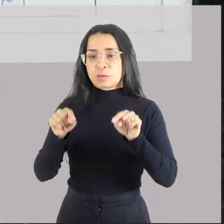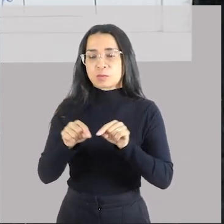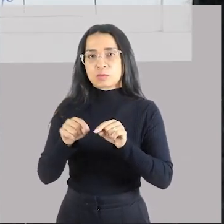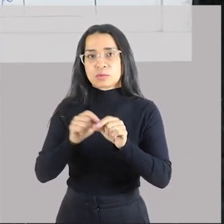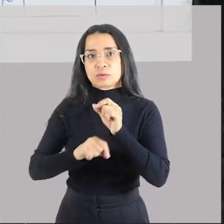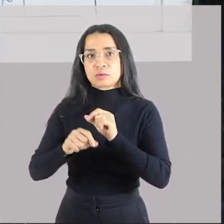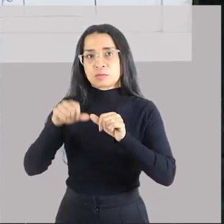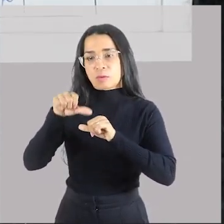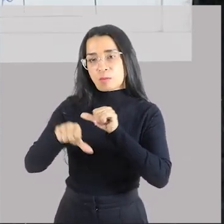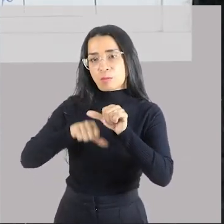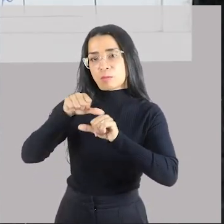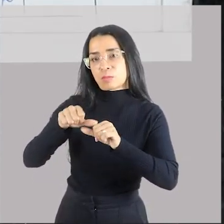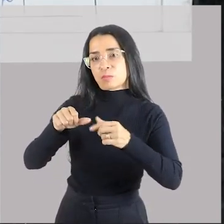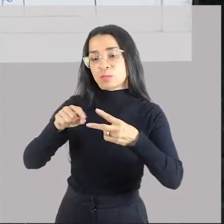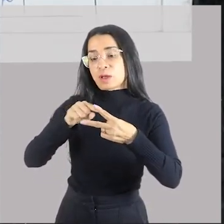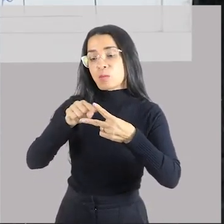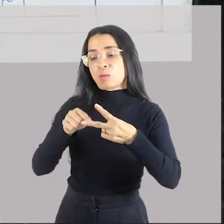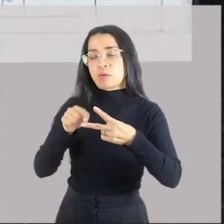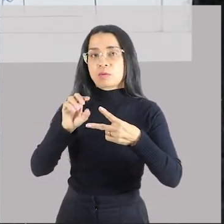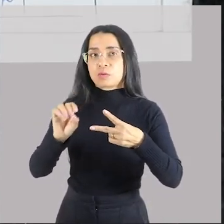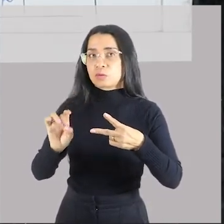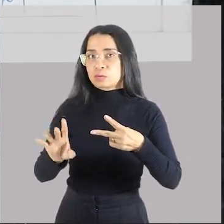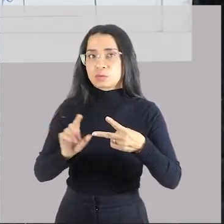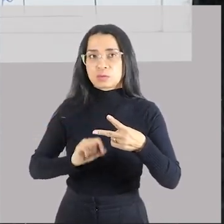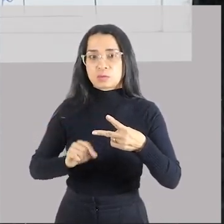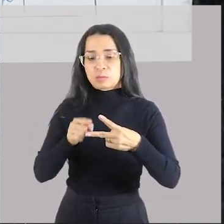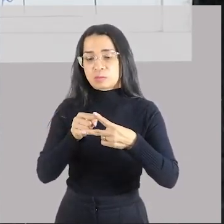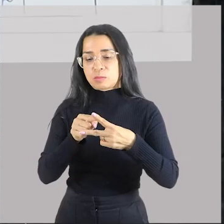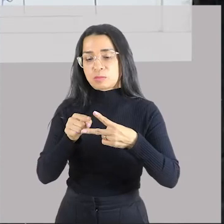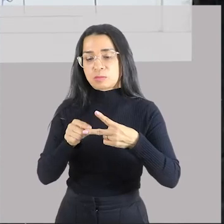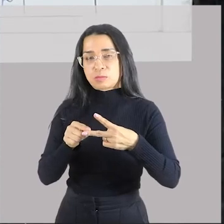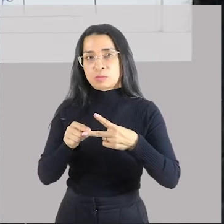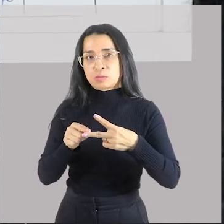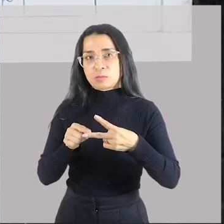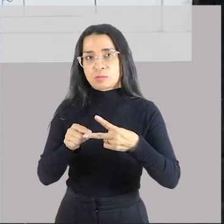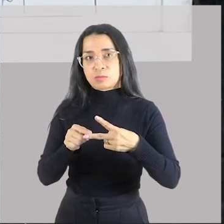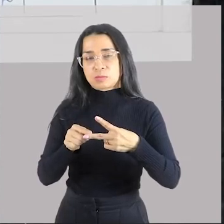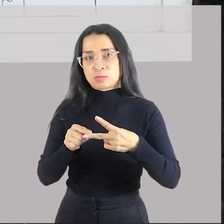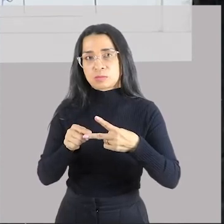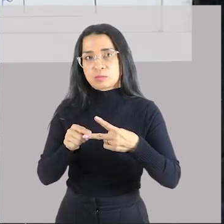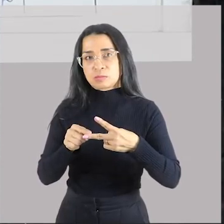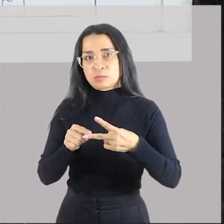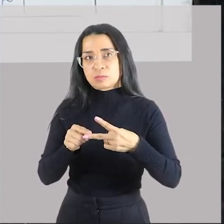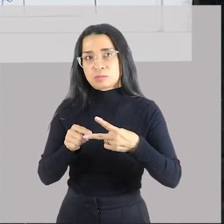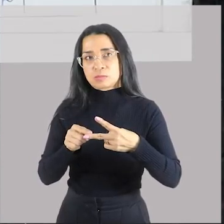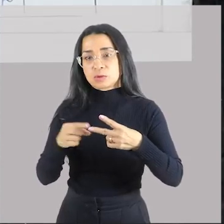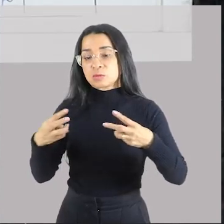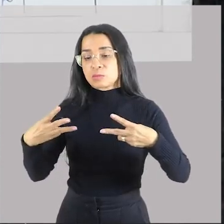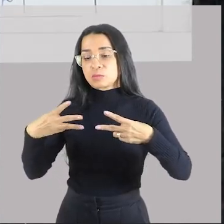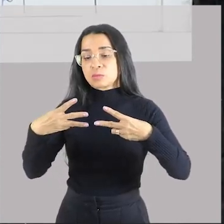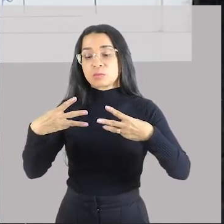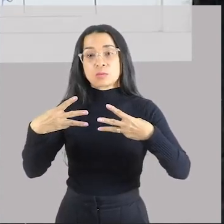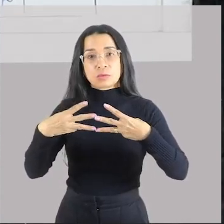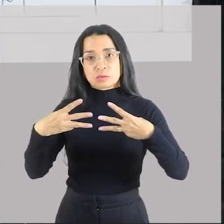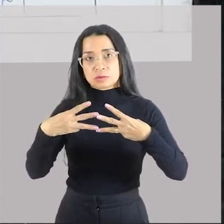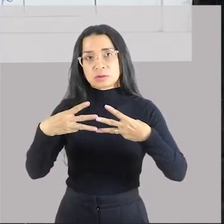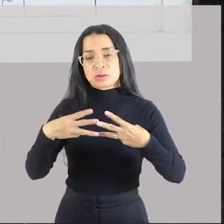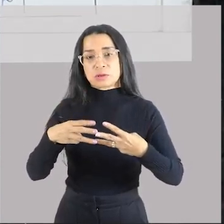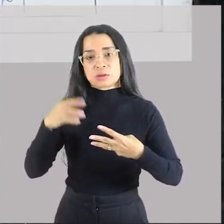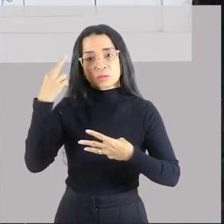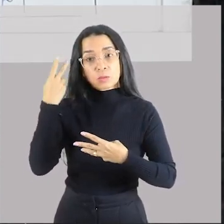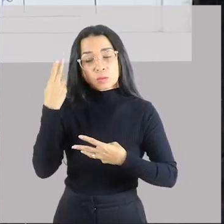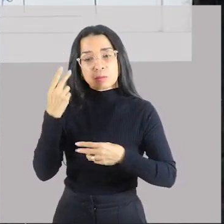vai mudar? O ângulo. Né? O ângulo central de um hexágono regular escrito na circunferência